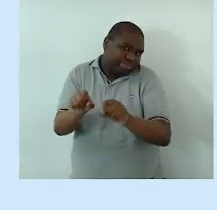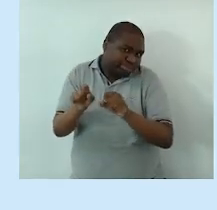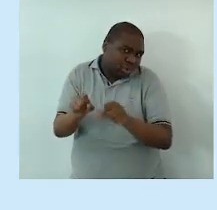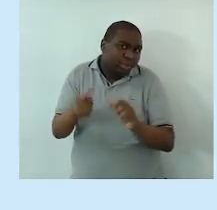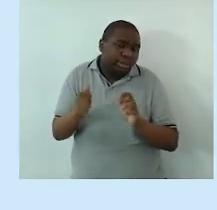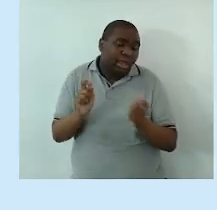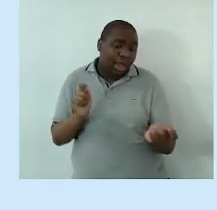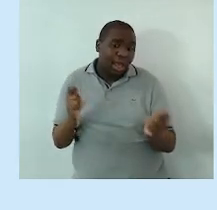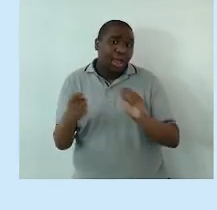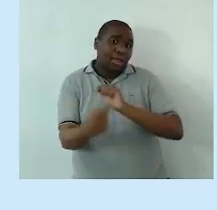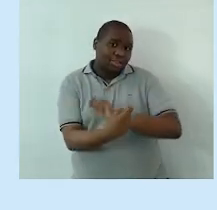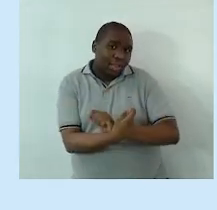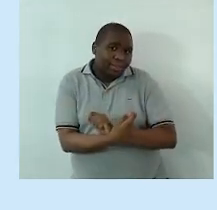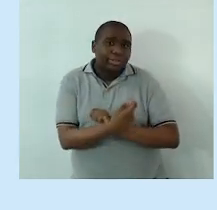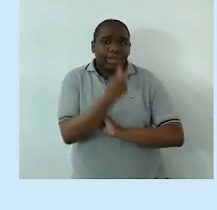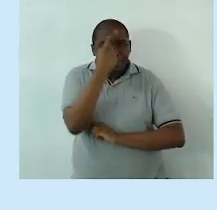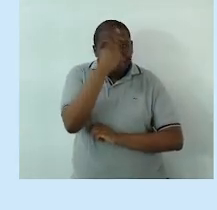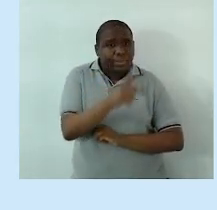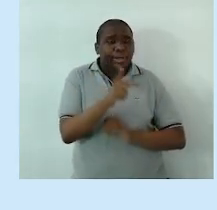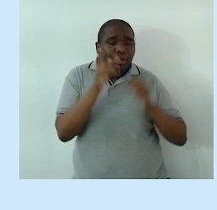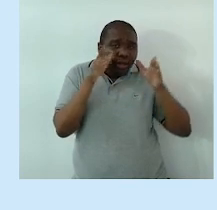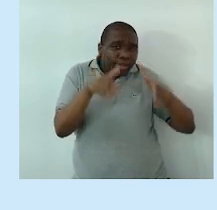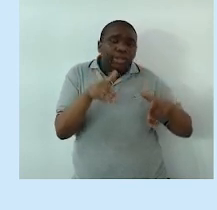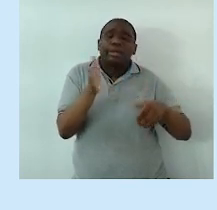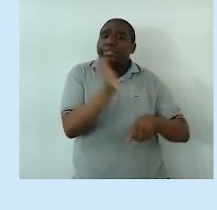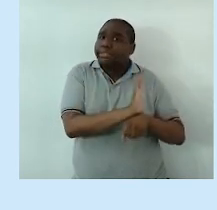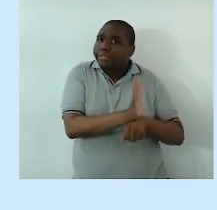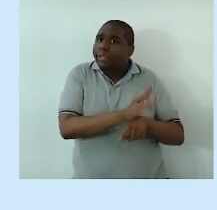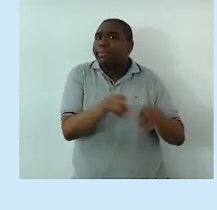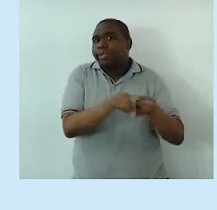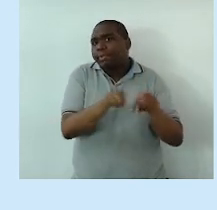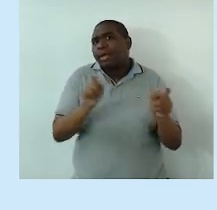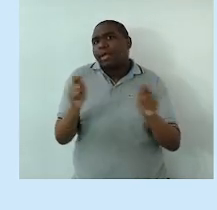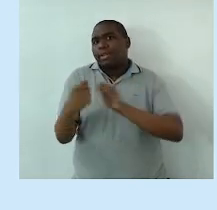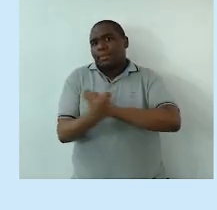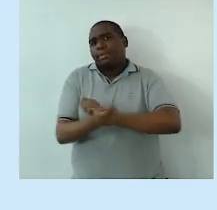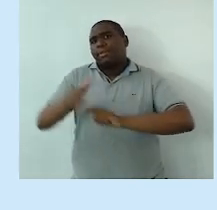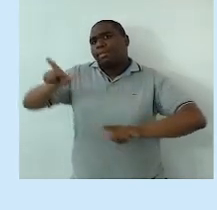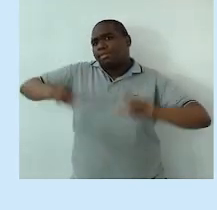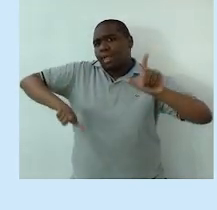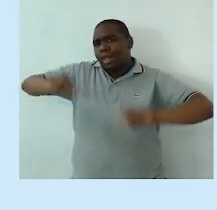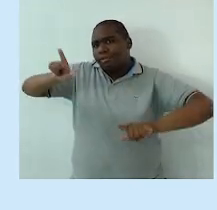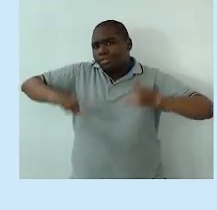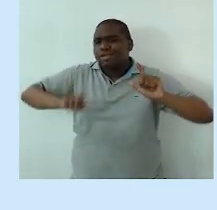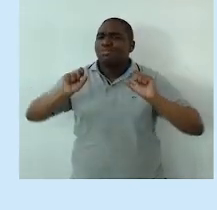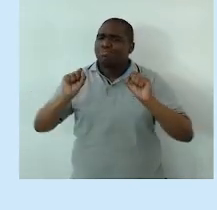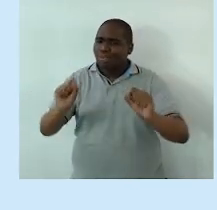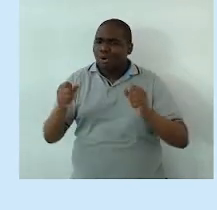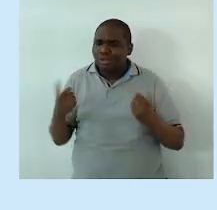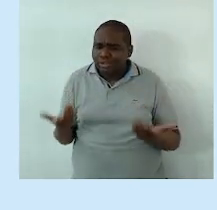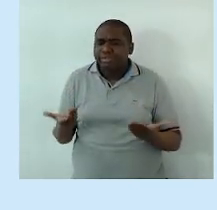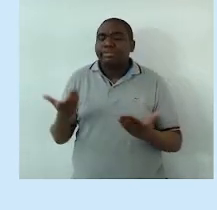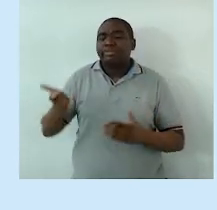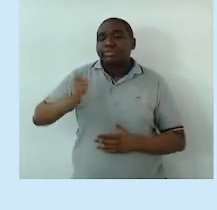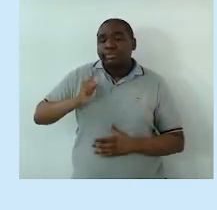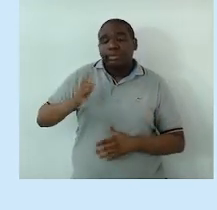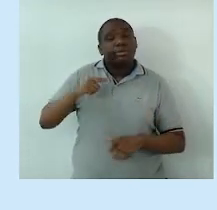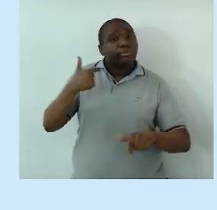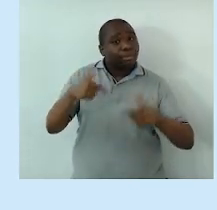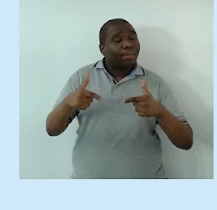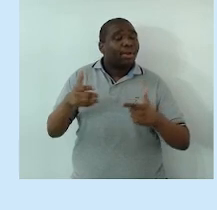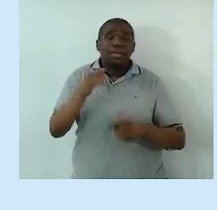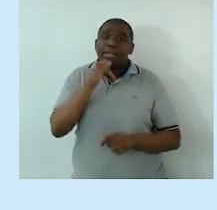seja adaptada para o cinema, para a televisão. Então, assim, a gente vê que muitas obras, as obras de arte, elas vão